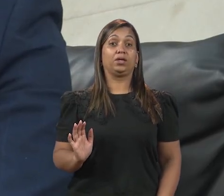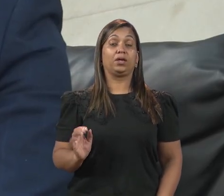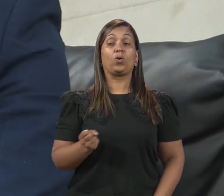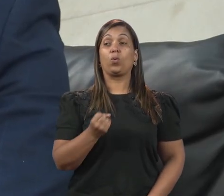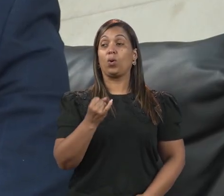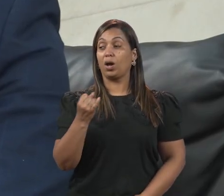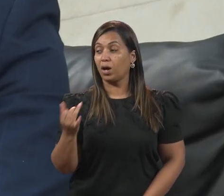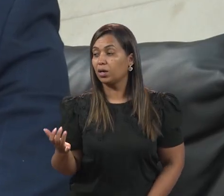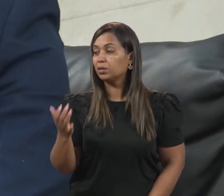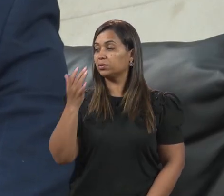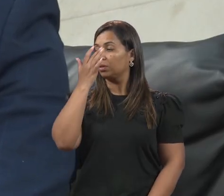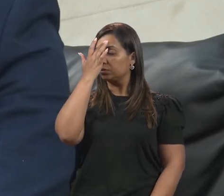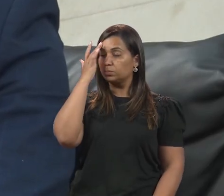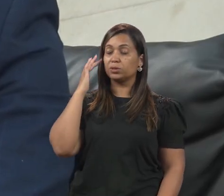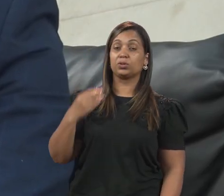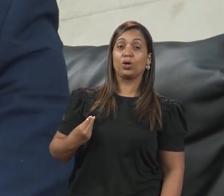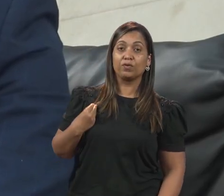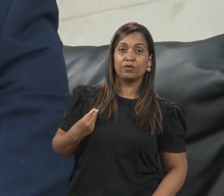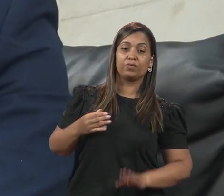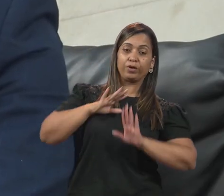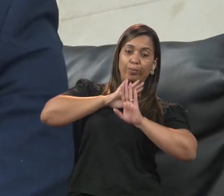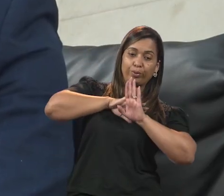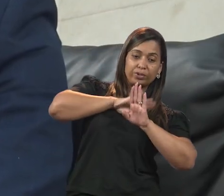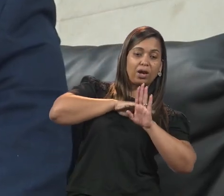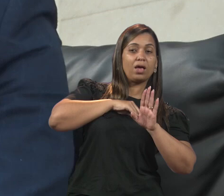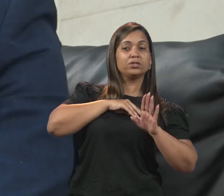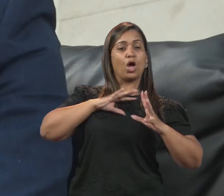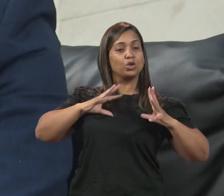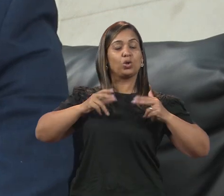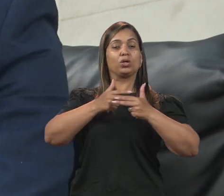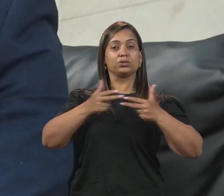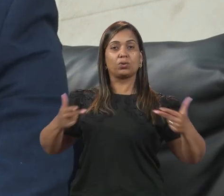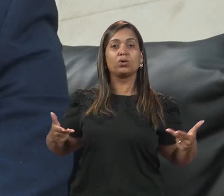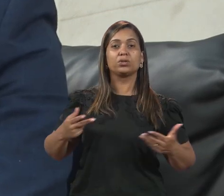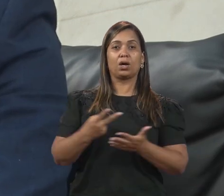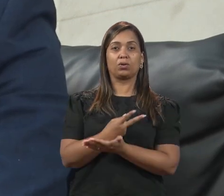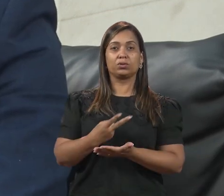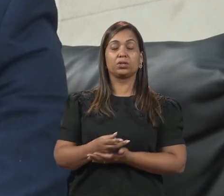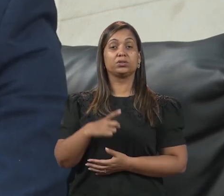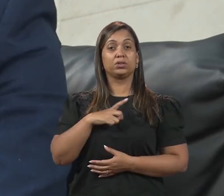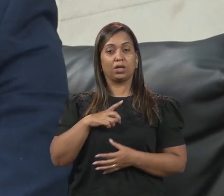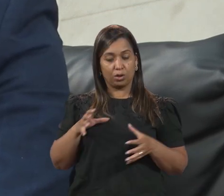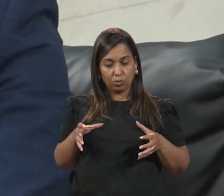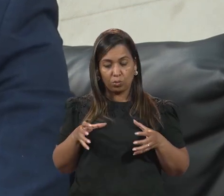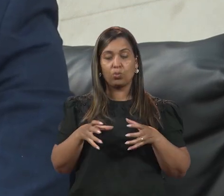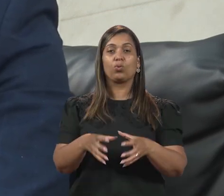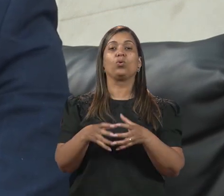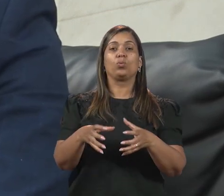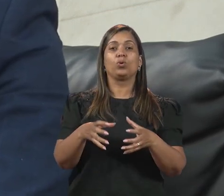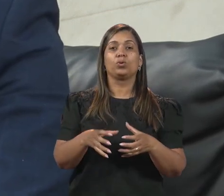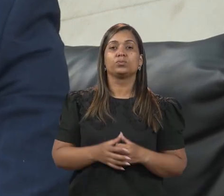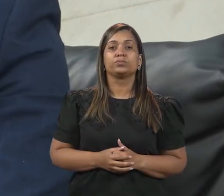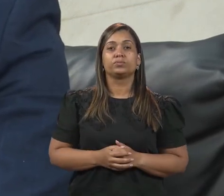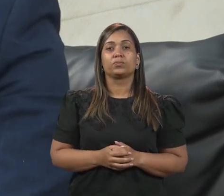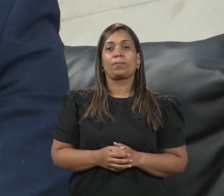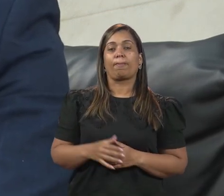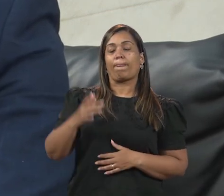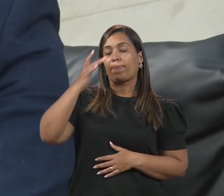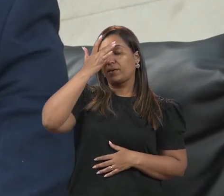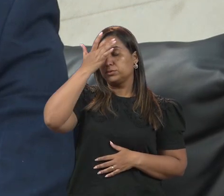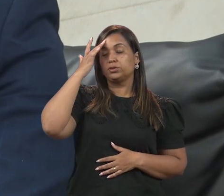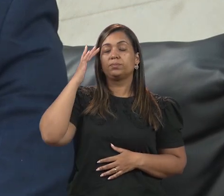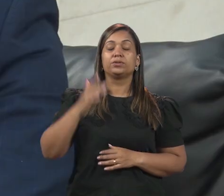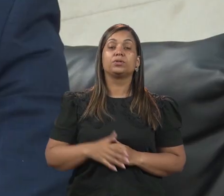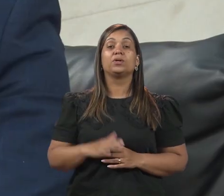quantas pessoas estão ali atrás dele fazendo com que tudo isso aconteça. Nós temos uma grande equipe de pessoas